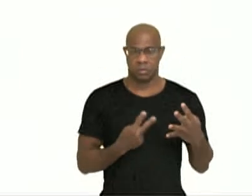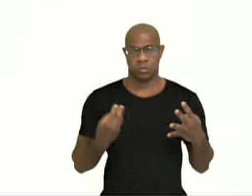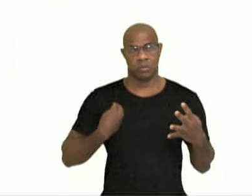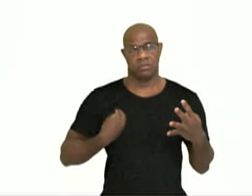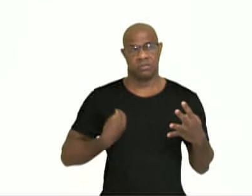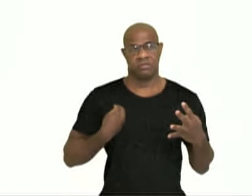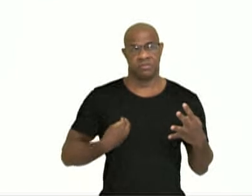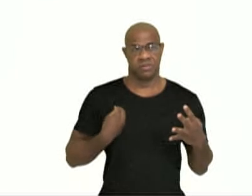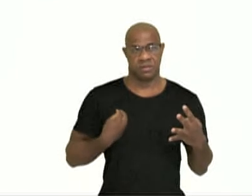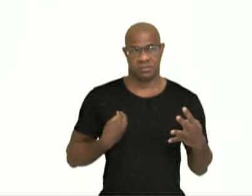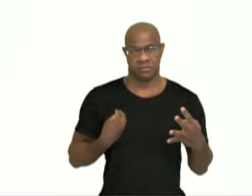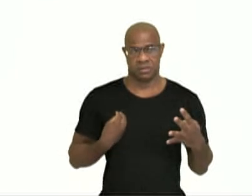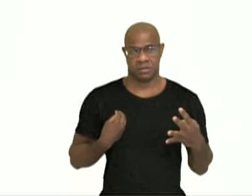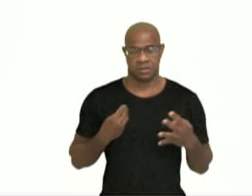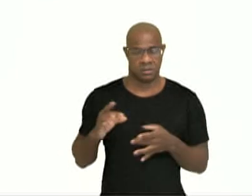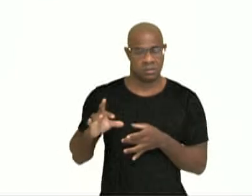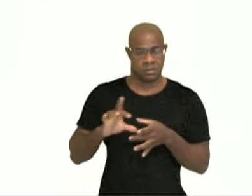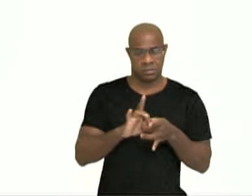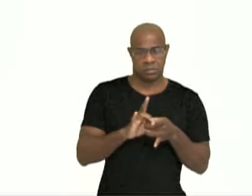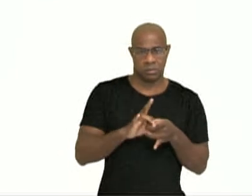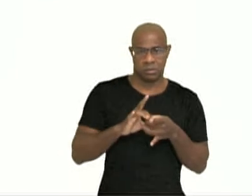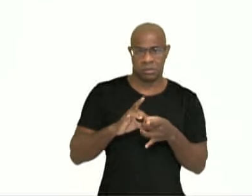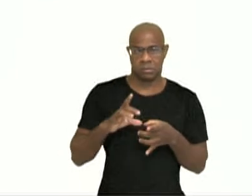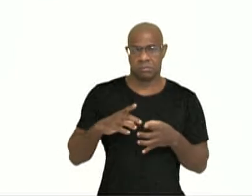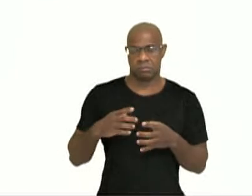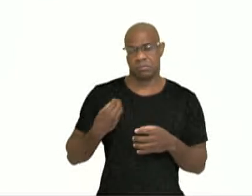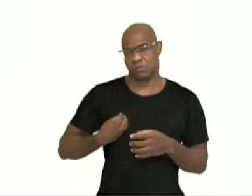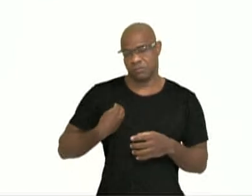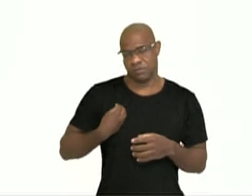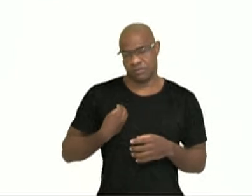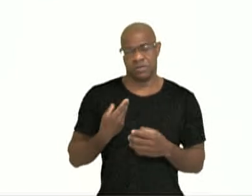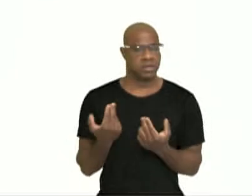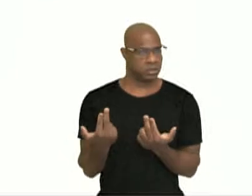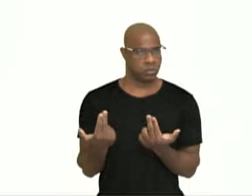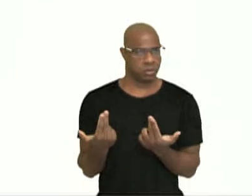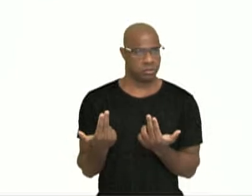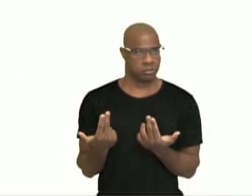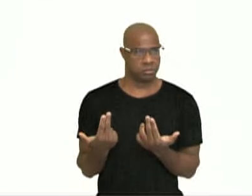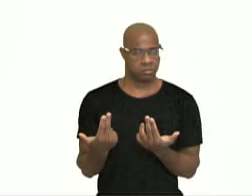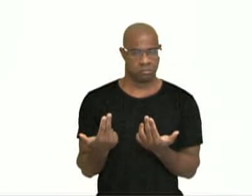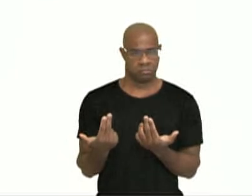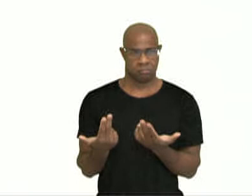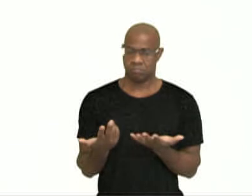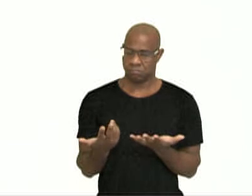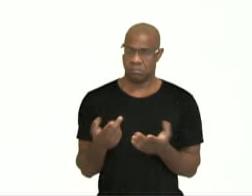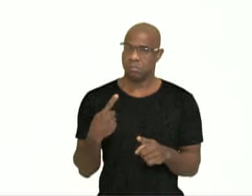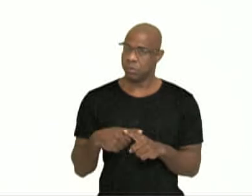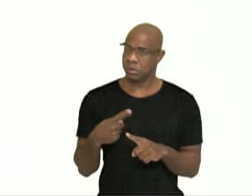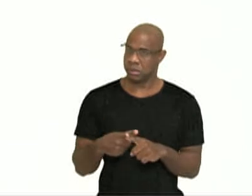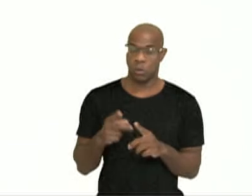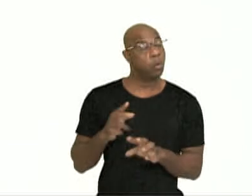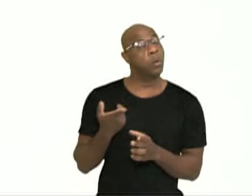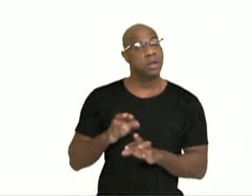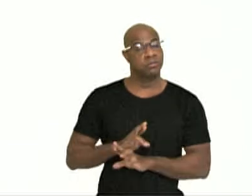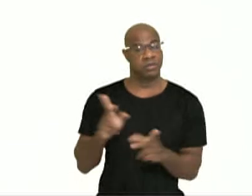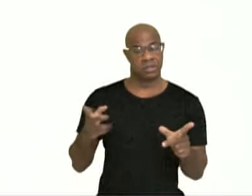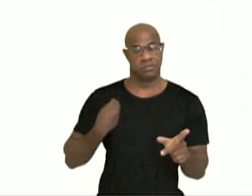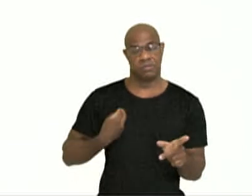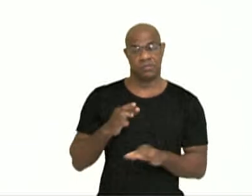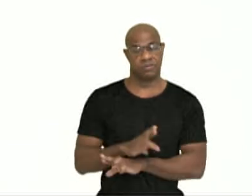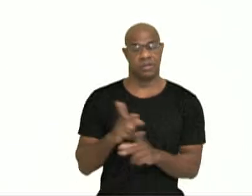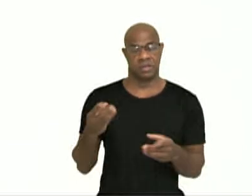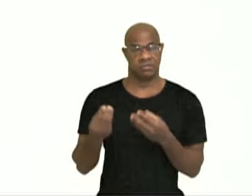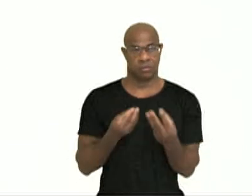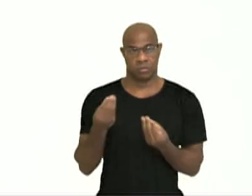em contextos sociais iguais ou distintos? Por quê? Não esqueça de utilizar